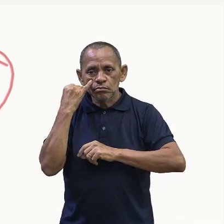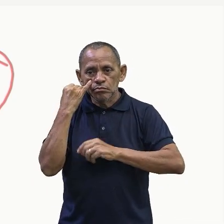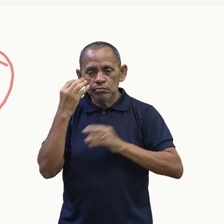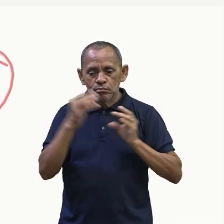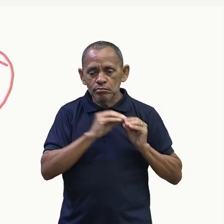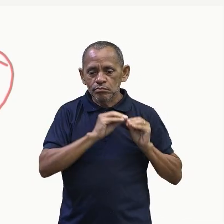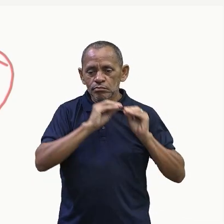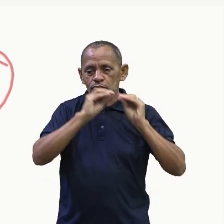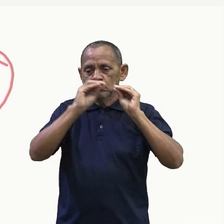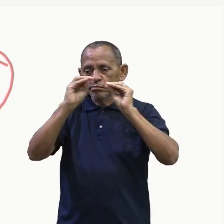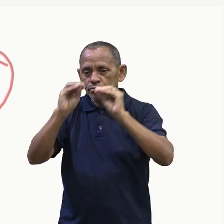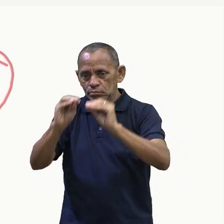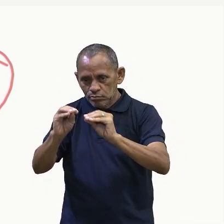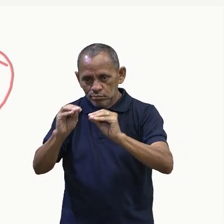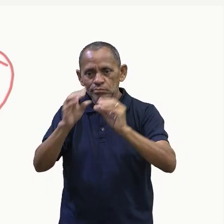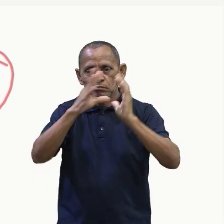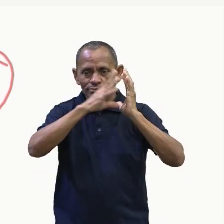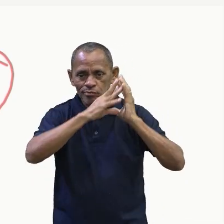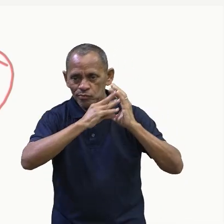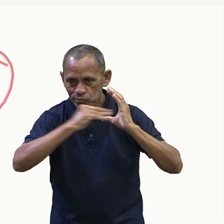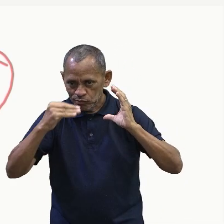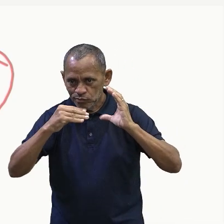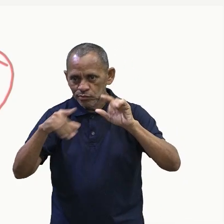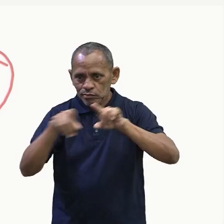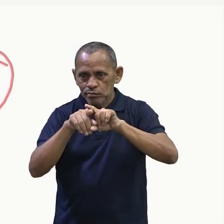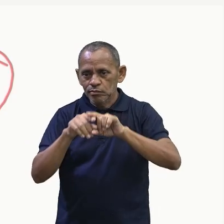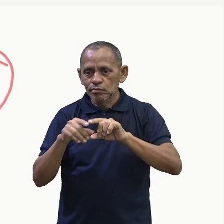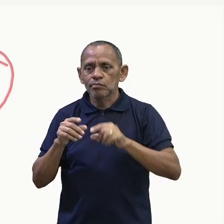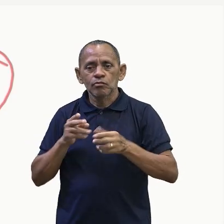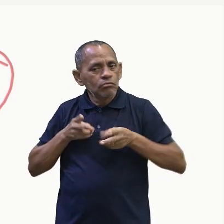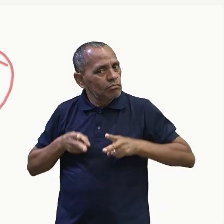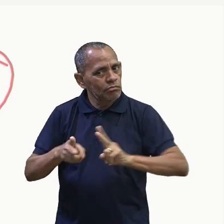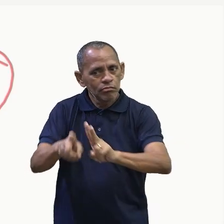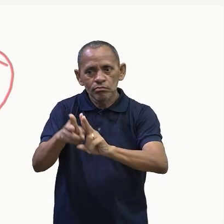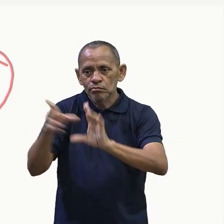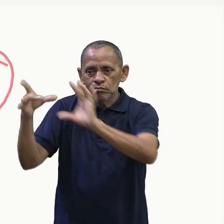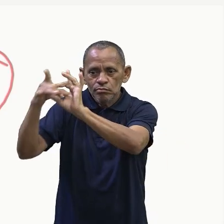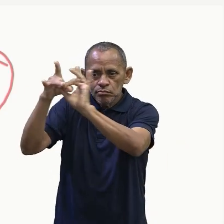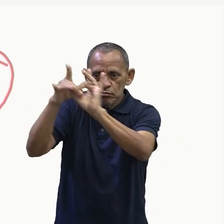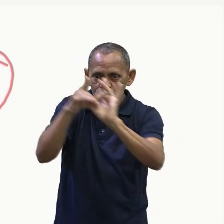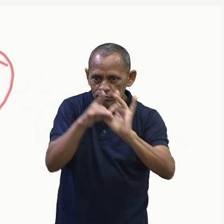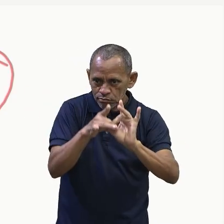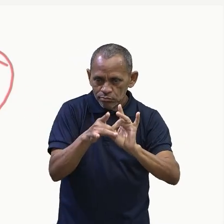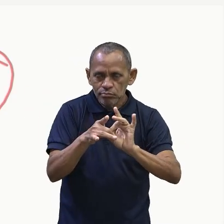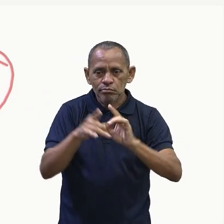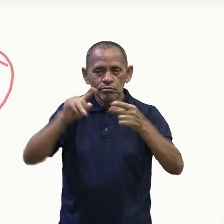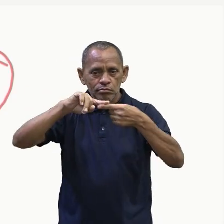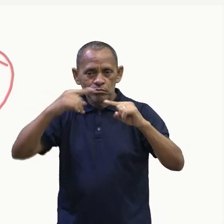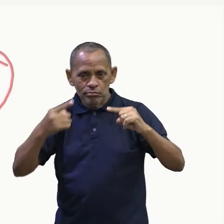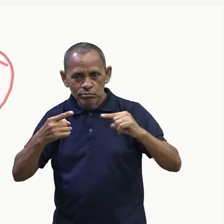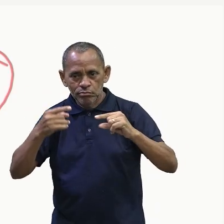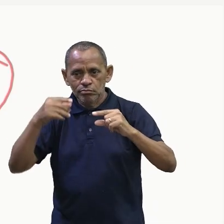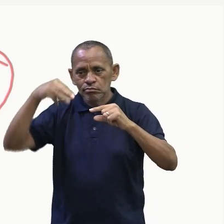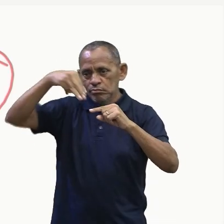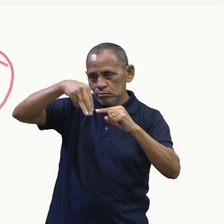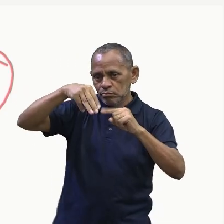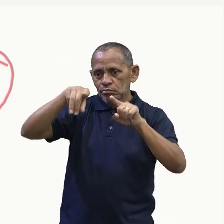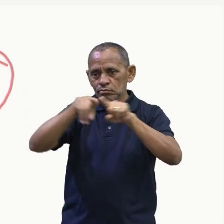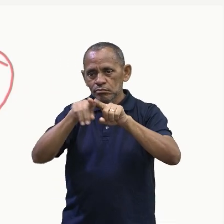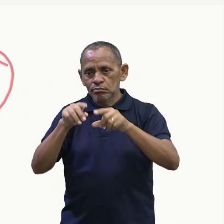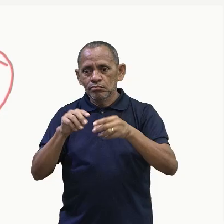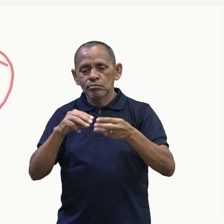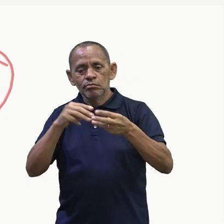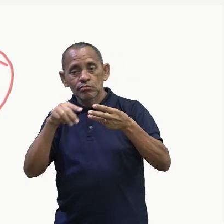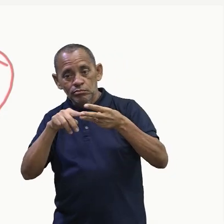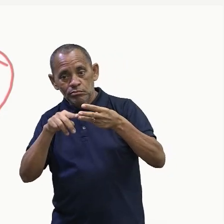então, codificada. Então, eles vão continuar se unindo ao RNA mensageiro, enquanto o ribossomo ele se une,